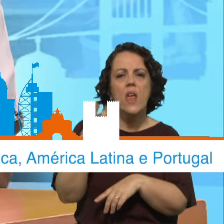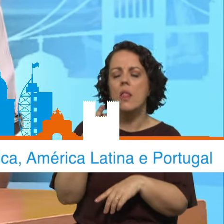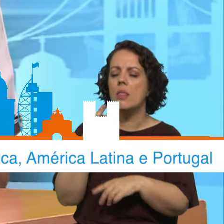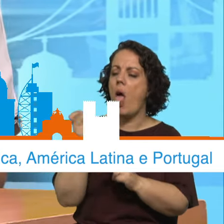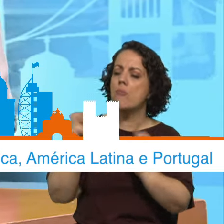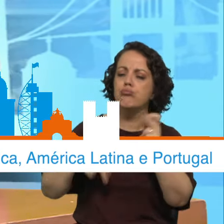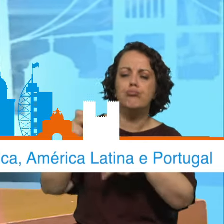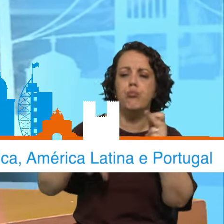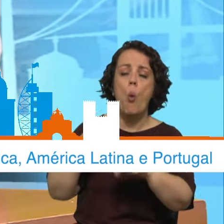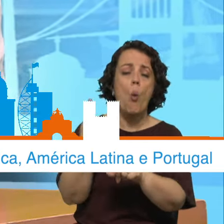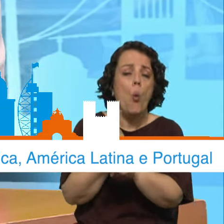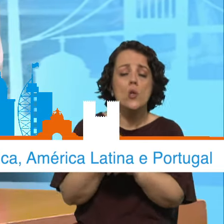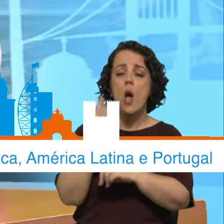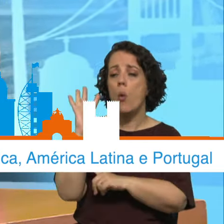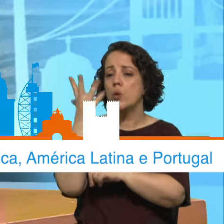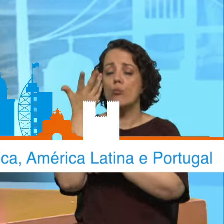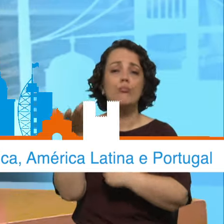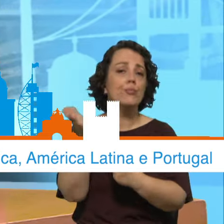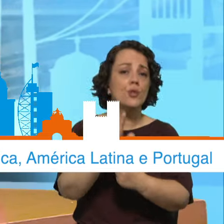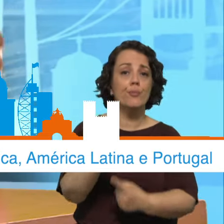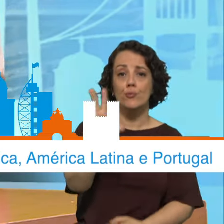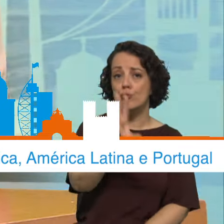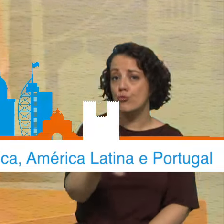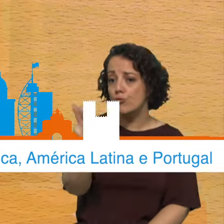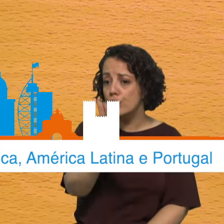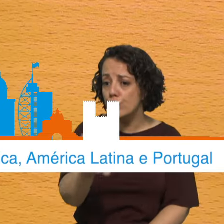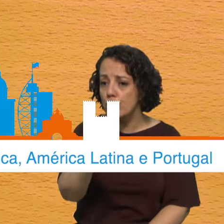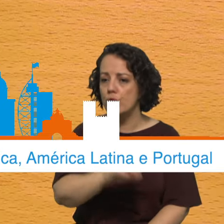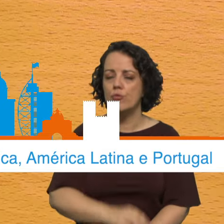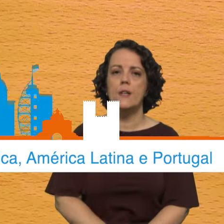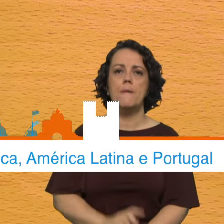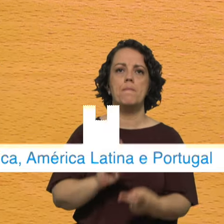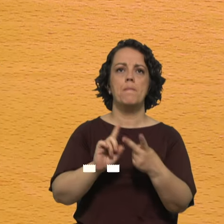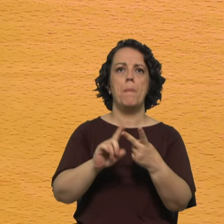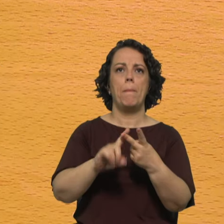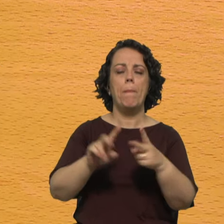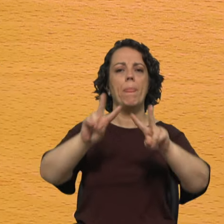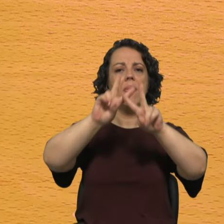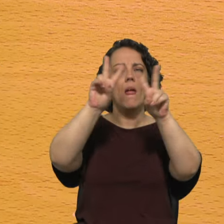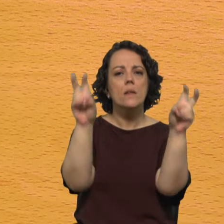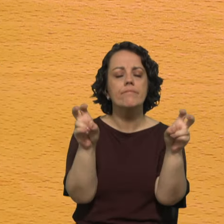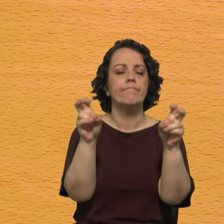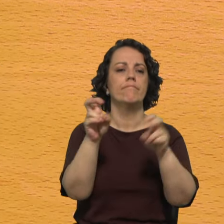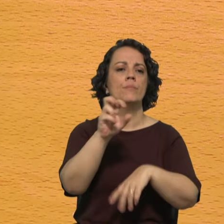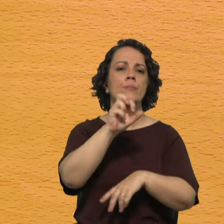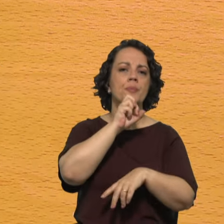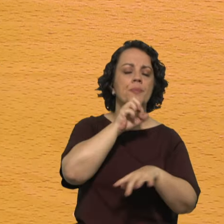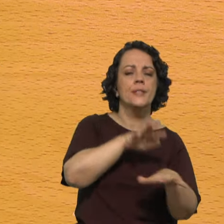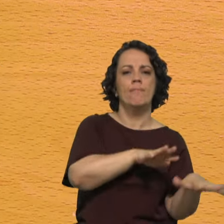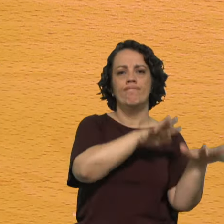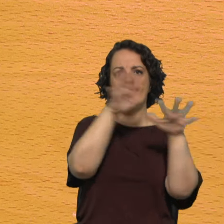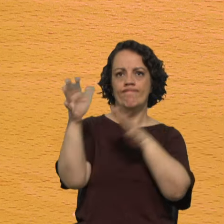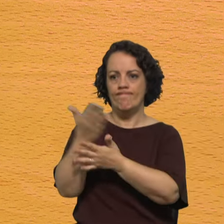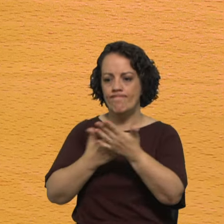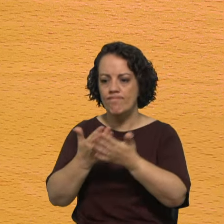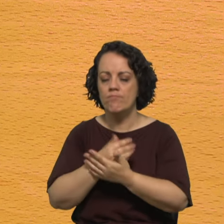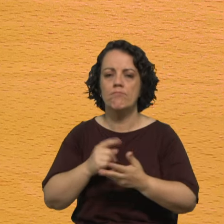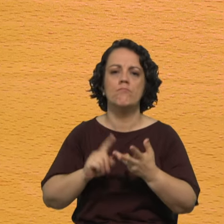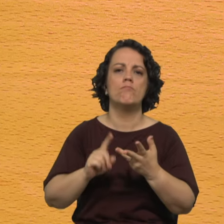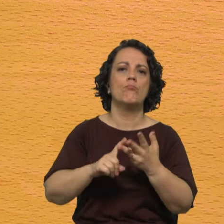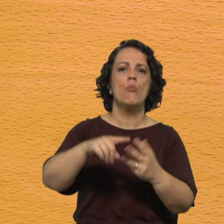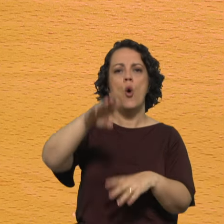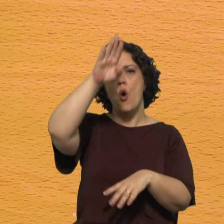acontecimentos por exemplo as jornadas mundiais da juventude o sino do sob aino alidade podemos encontrar o Papa Francisco no seu melhor nas suas